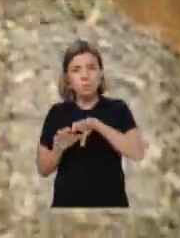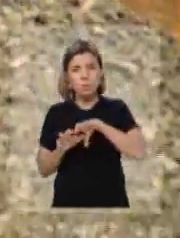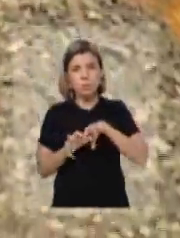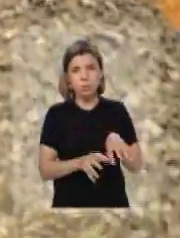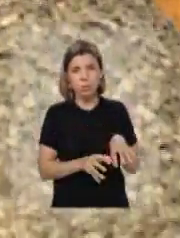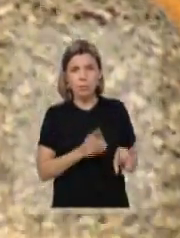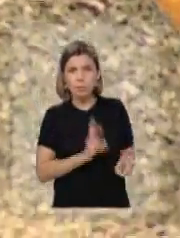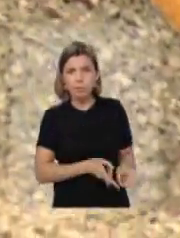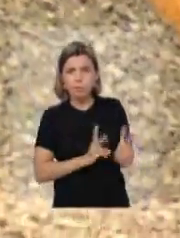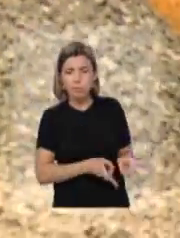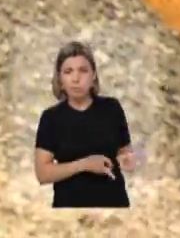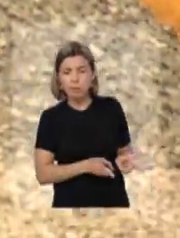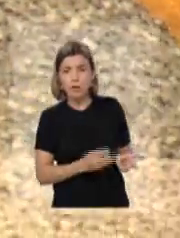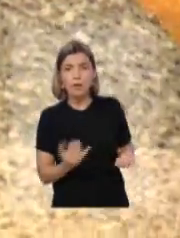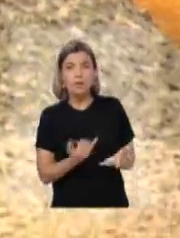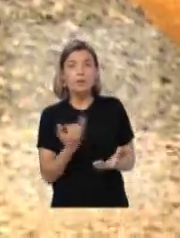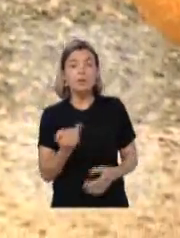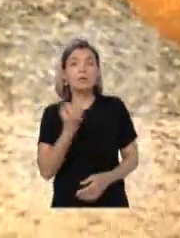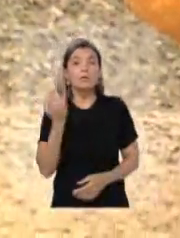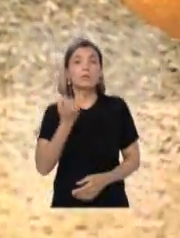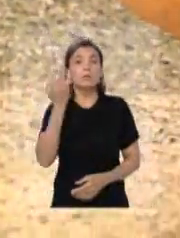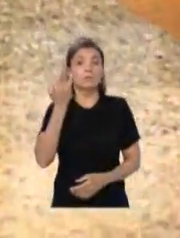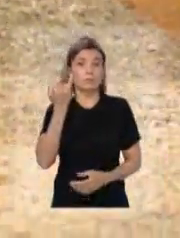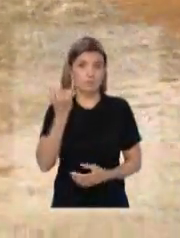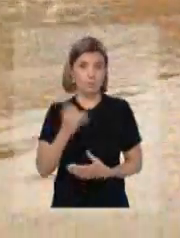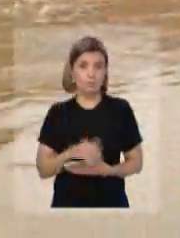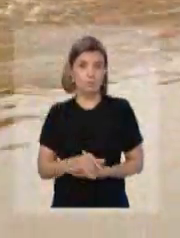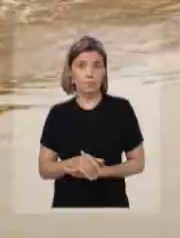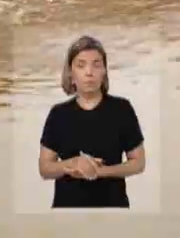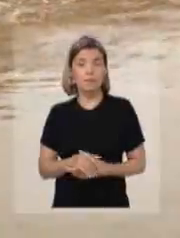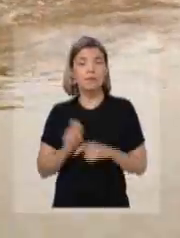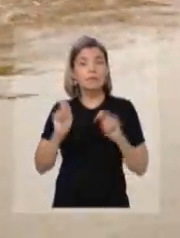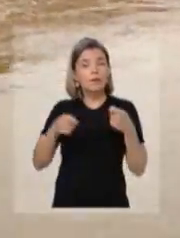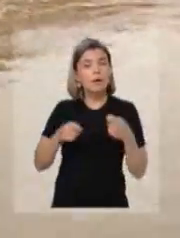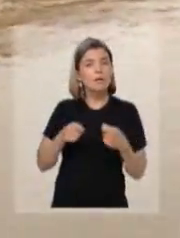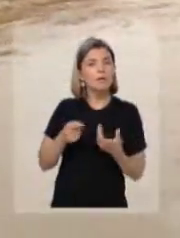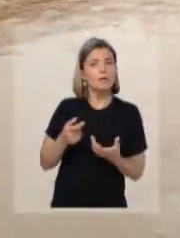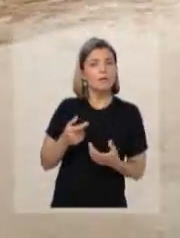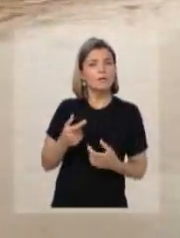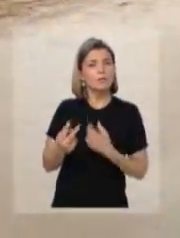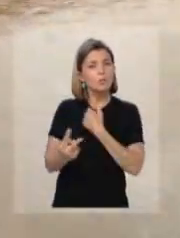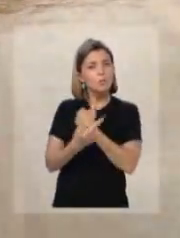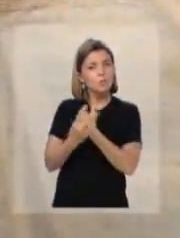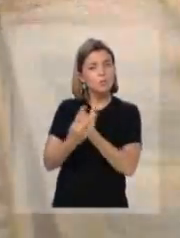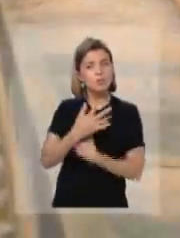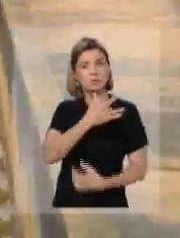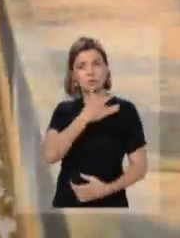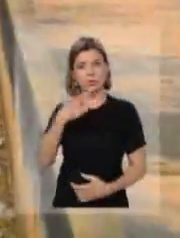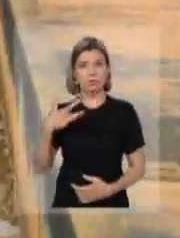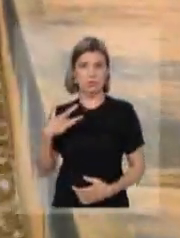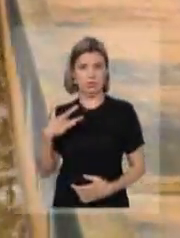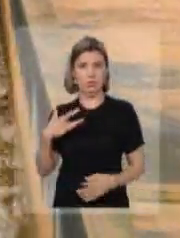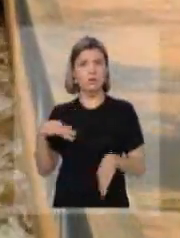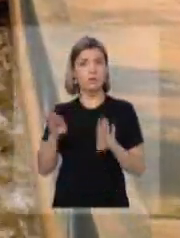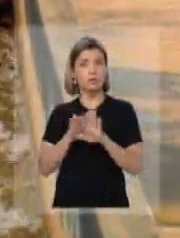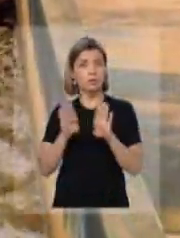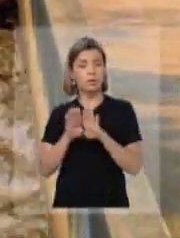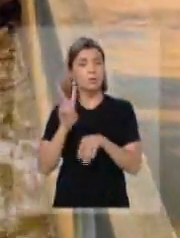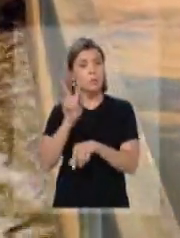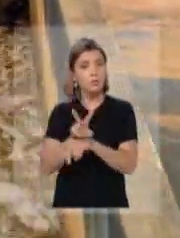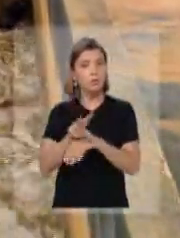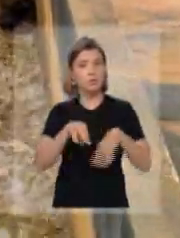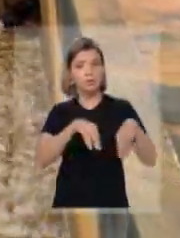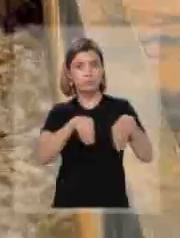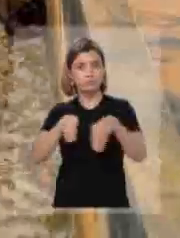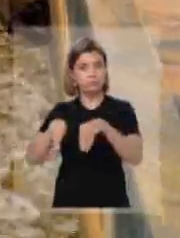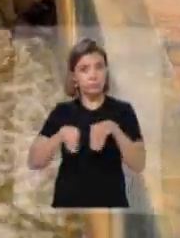para estações de tratamento de esgoto são alternativas válidas e que contemplam tanto a questão da saúde pública quanto